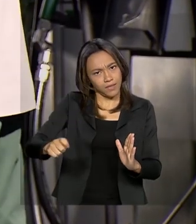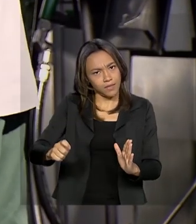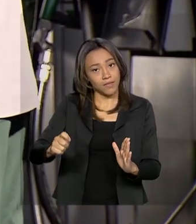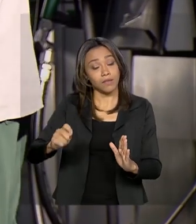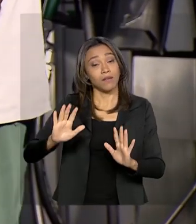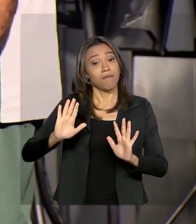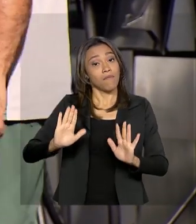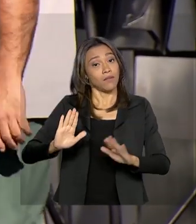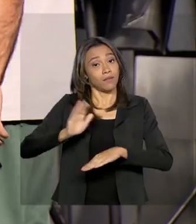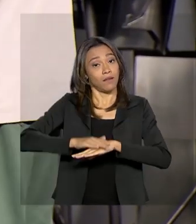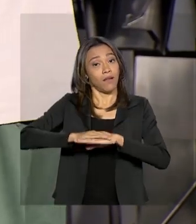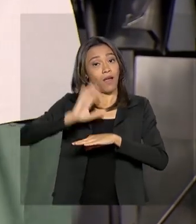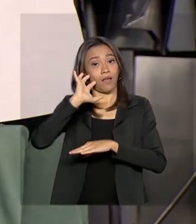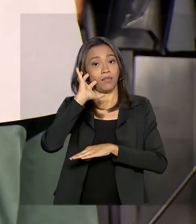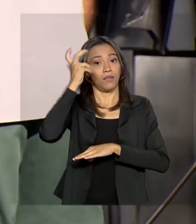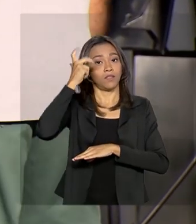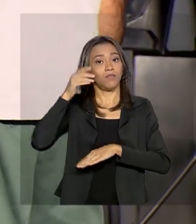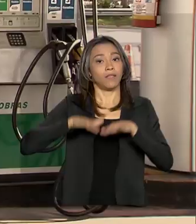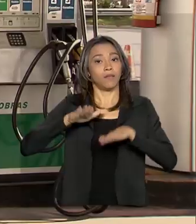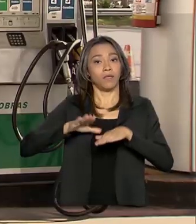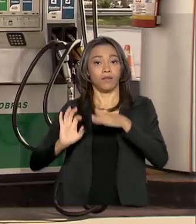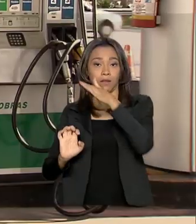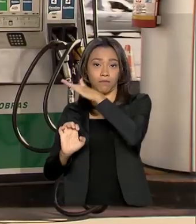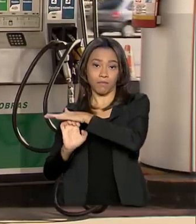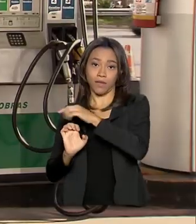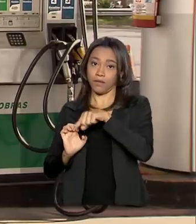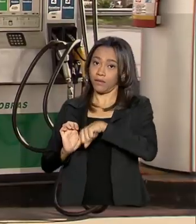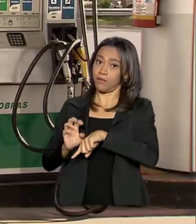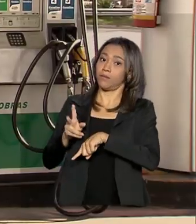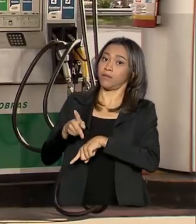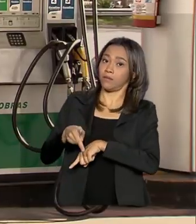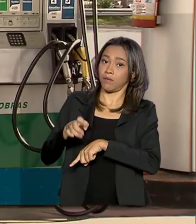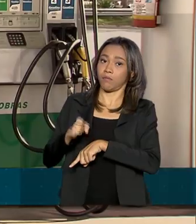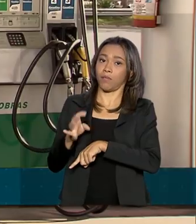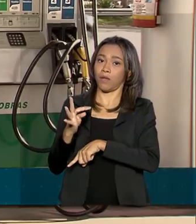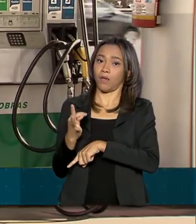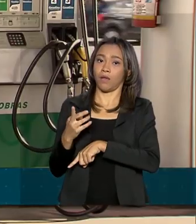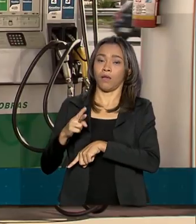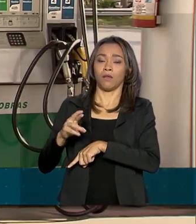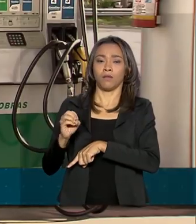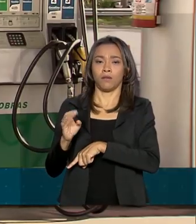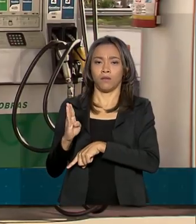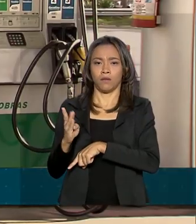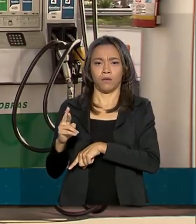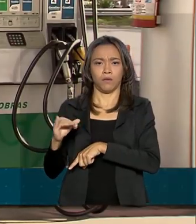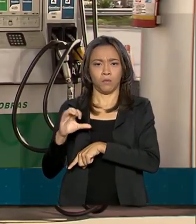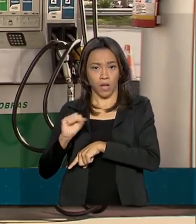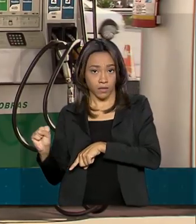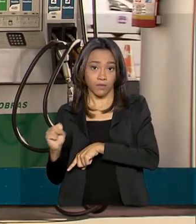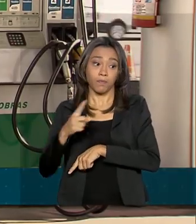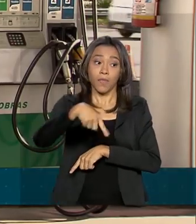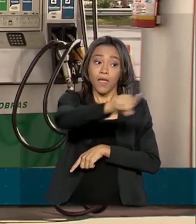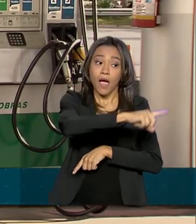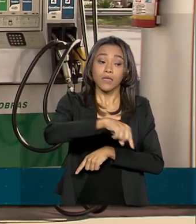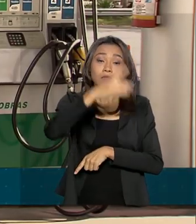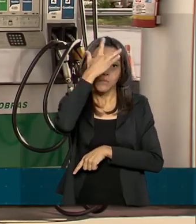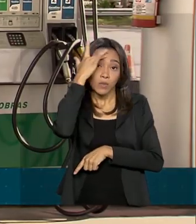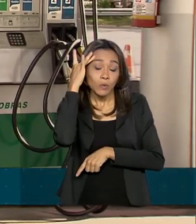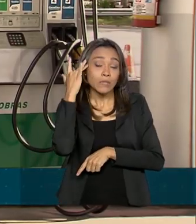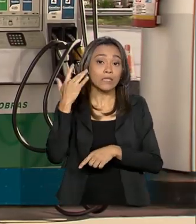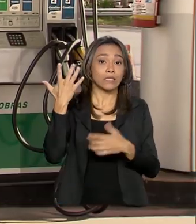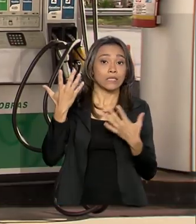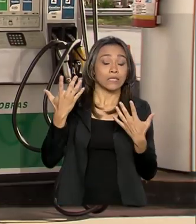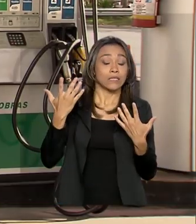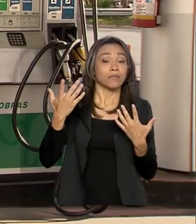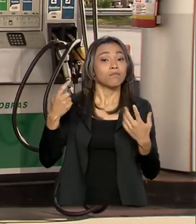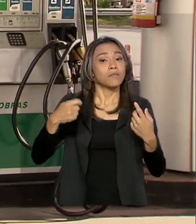depende exclusivamente da Petrobras. Para o consumidor, interessa saber que o reflexo dos valores nas bombas de combustível depende de